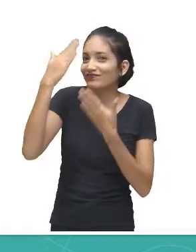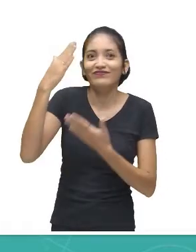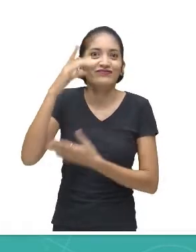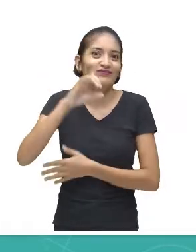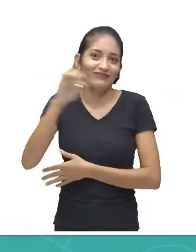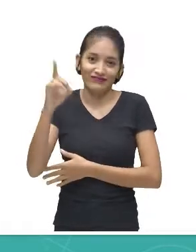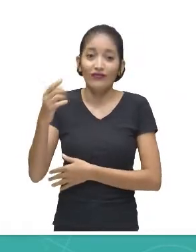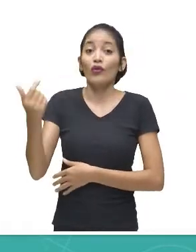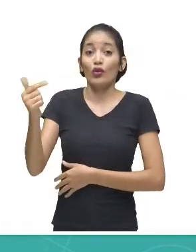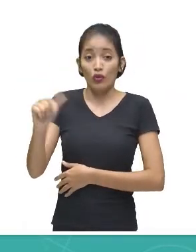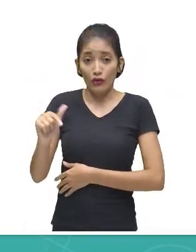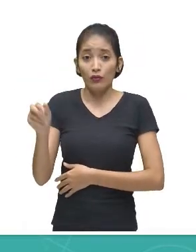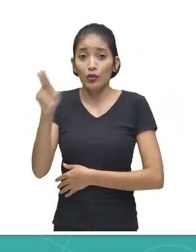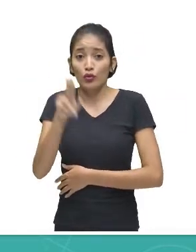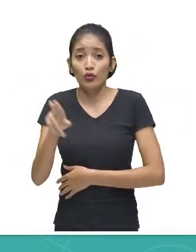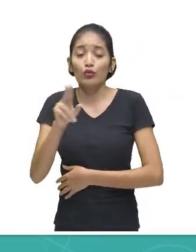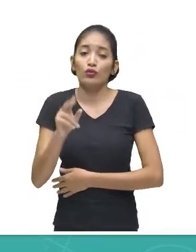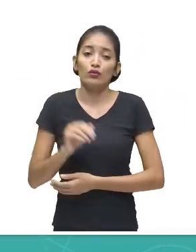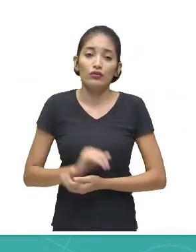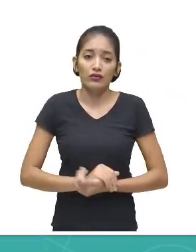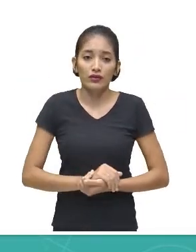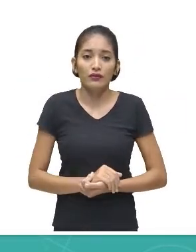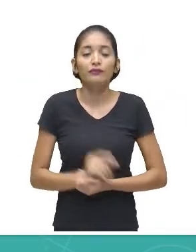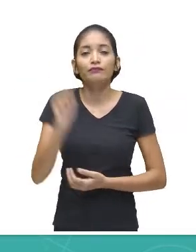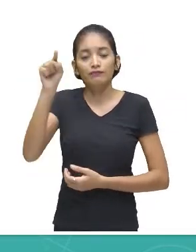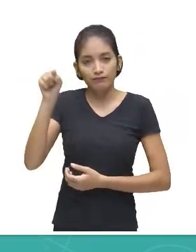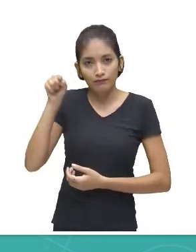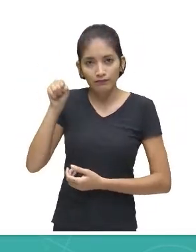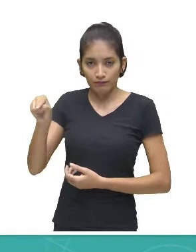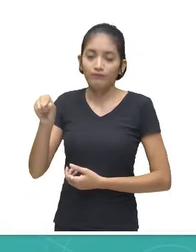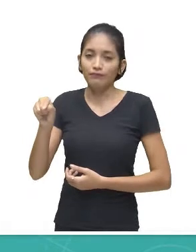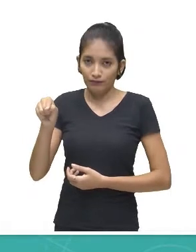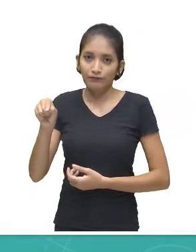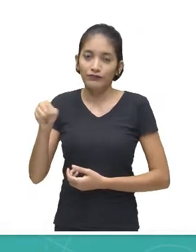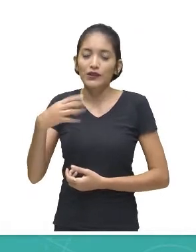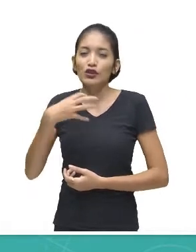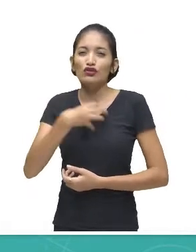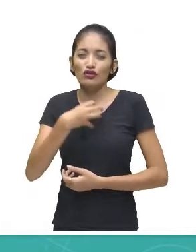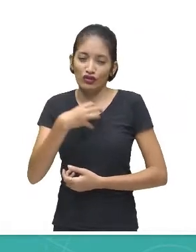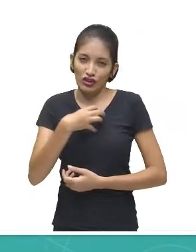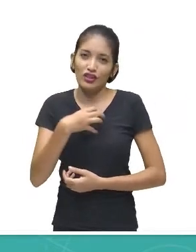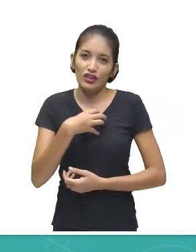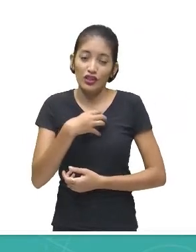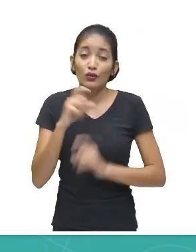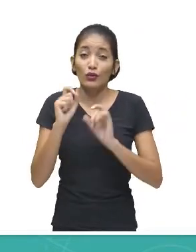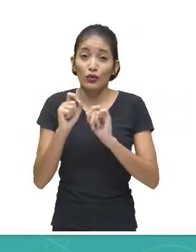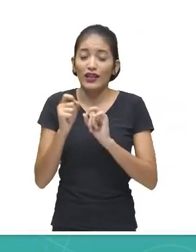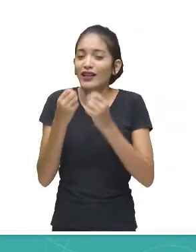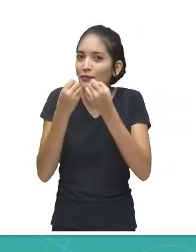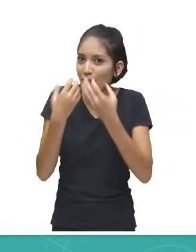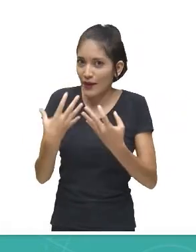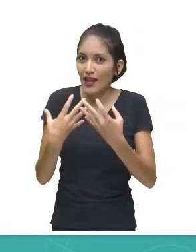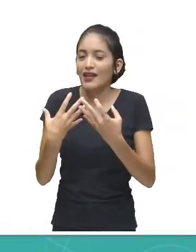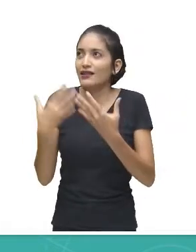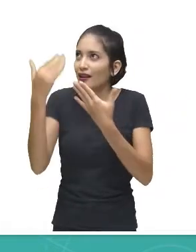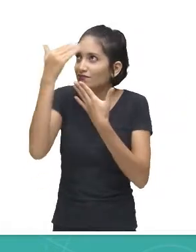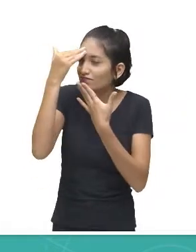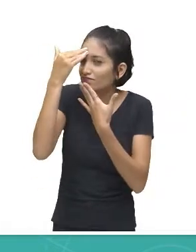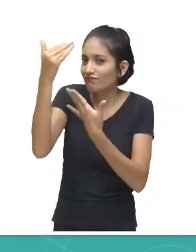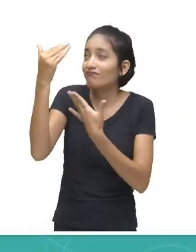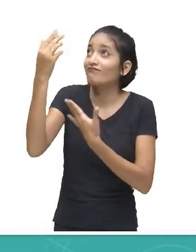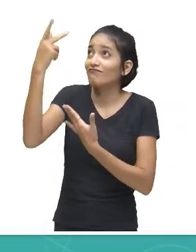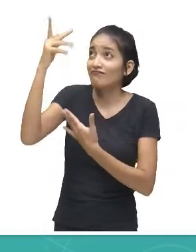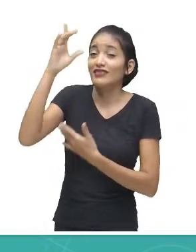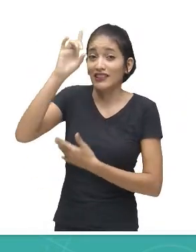uma vez ele usa aqui a exclamação, né, dando ênfase aí ao sentimento de que ele está bem, né, está agradecendo aí a Deus